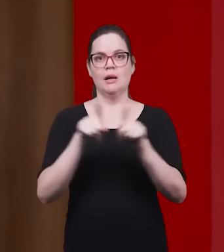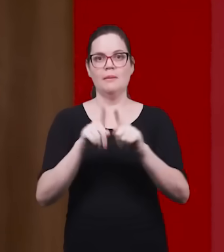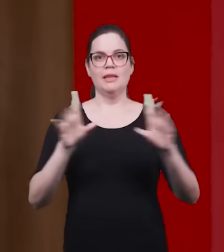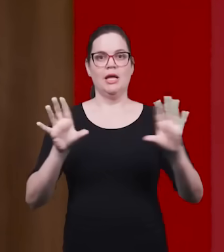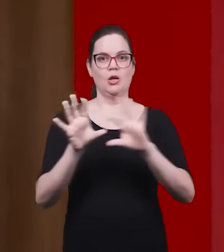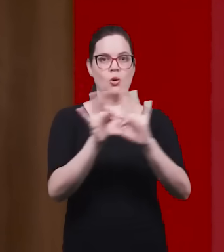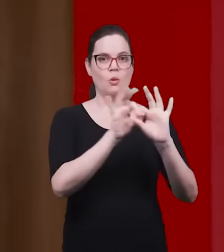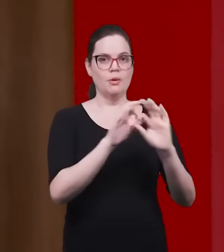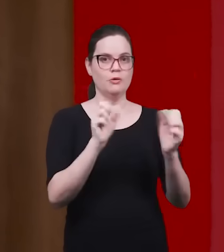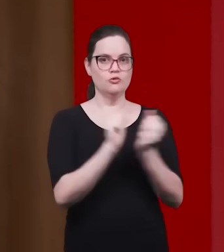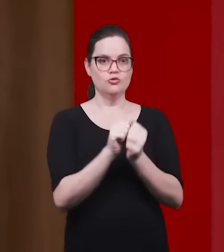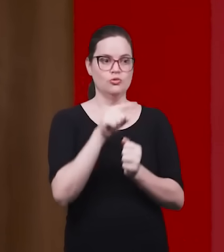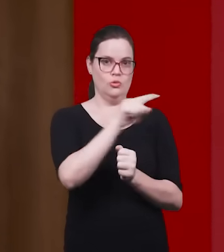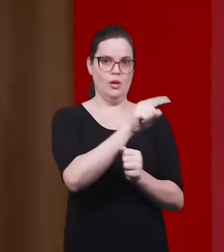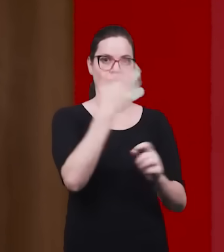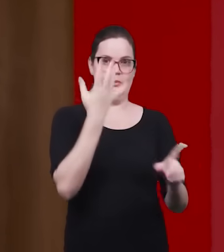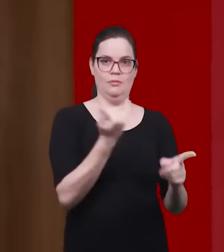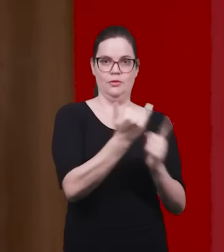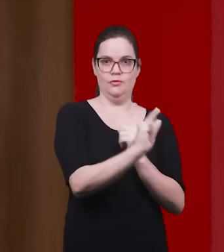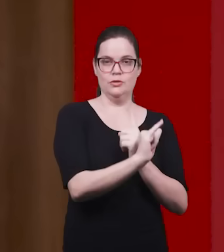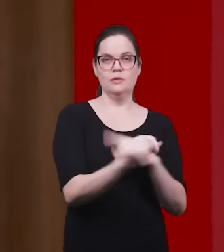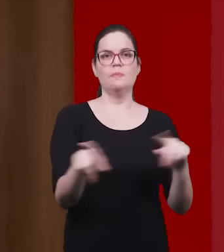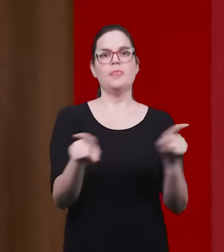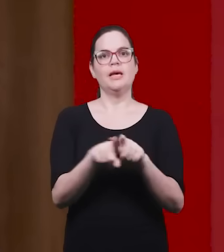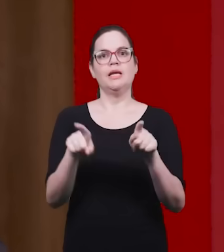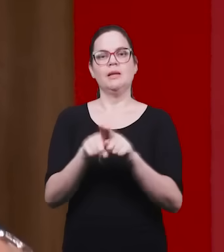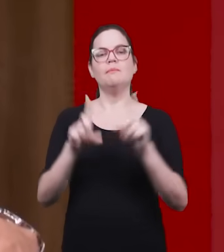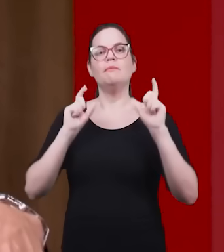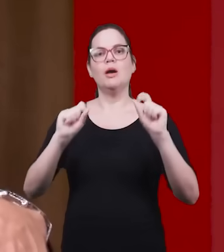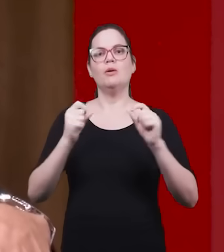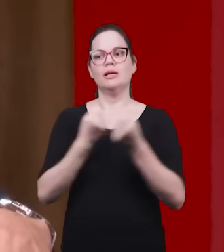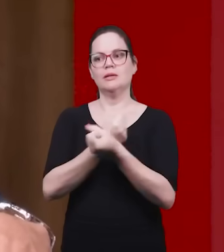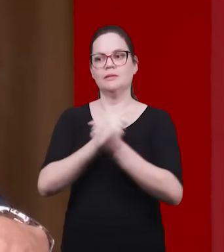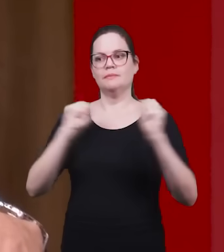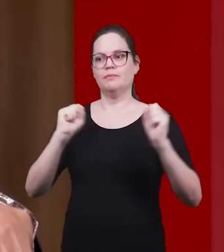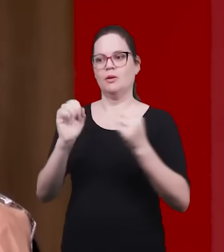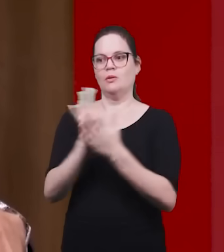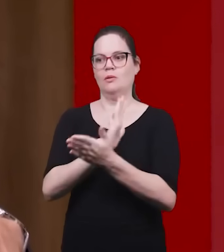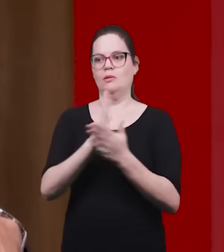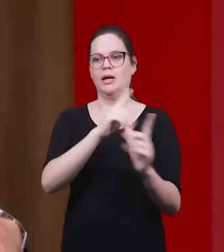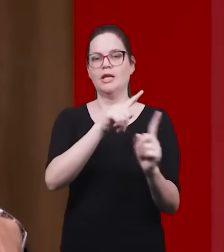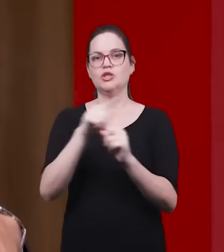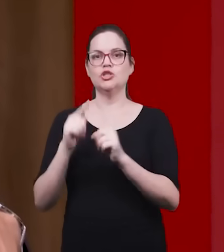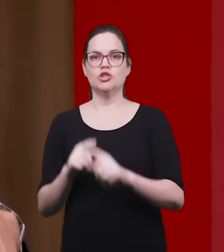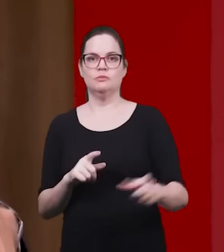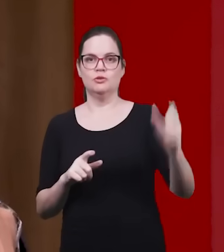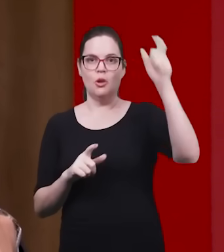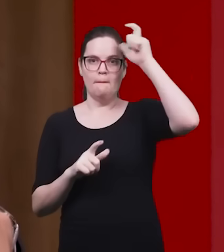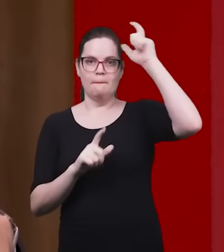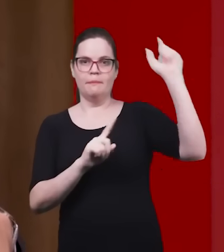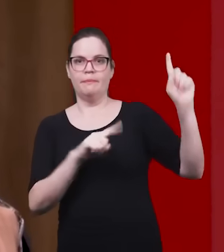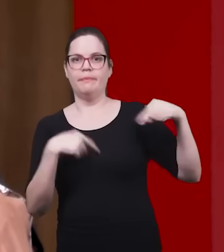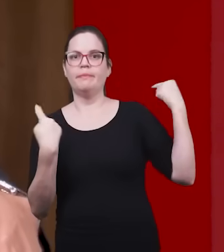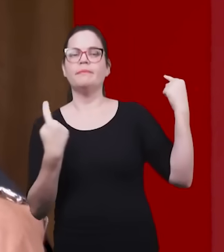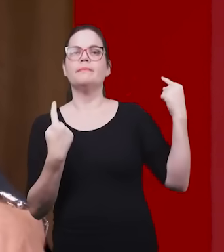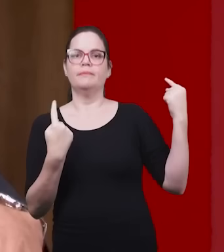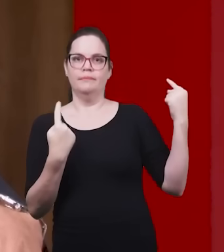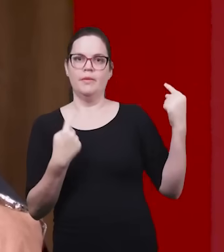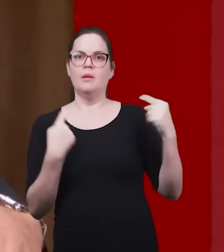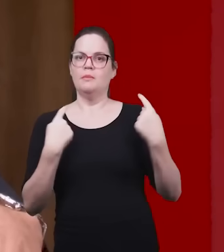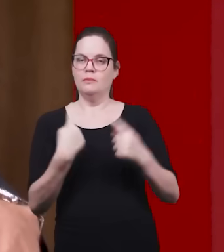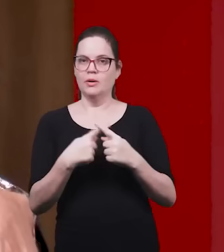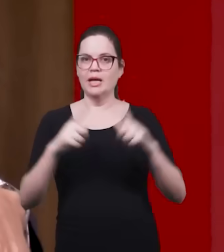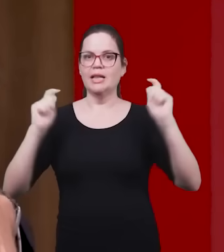está repreendendo, né, qualquer tipo de opressão. Para que haja liberdade para a interpretação